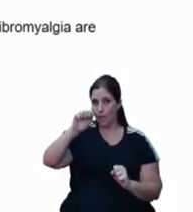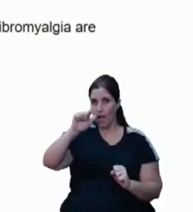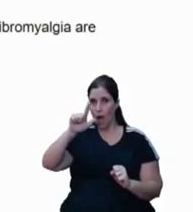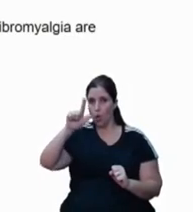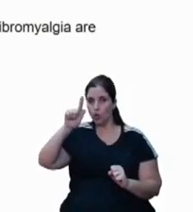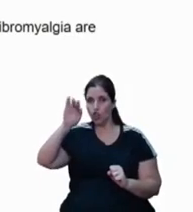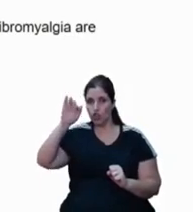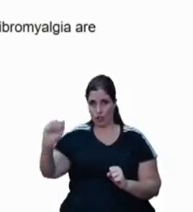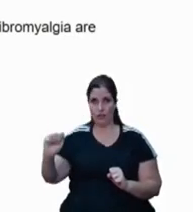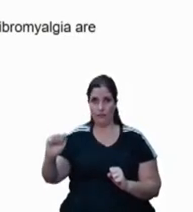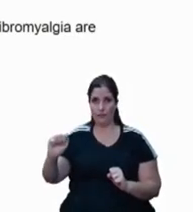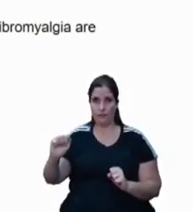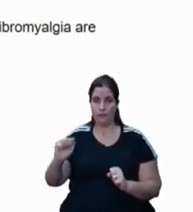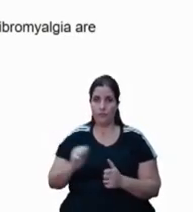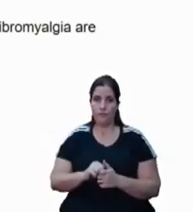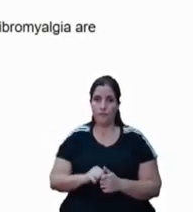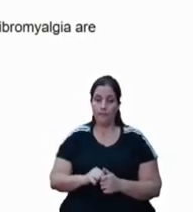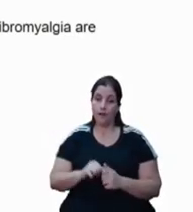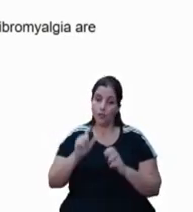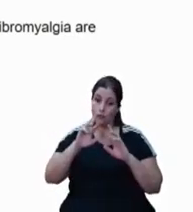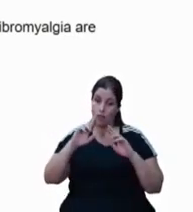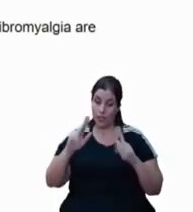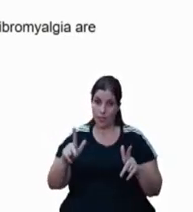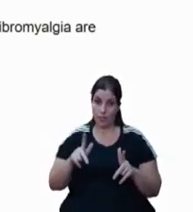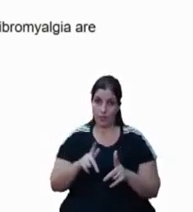HSP e fibromialgia sejam condições distintas.